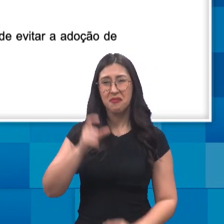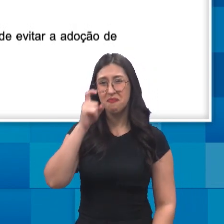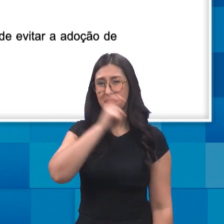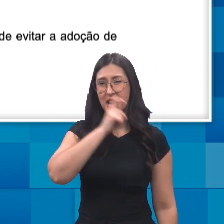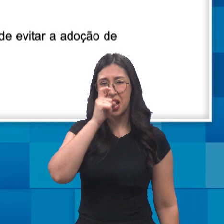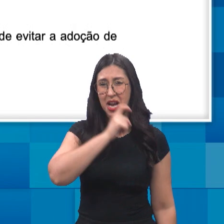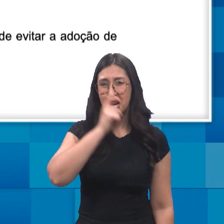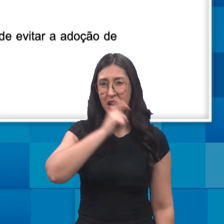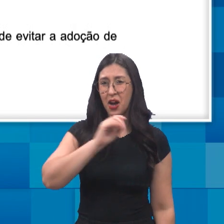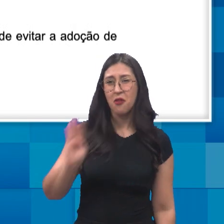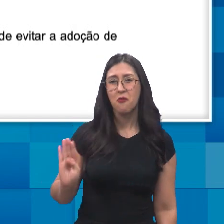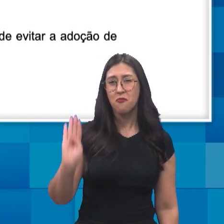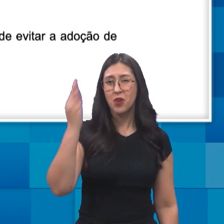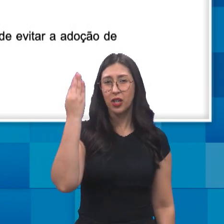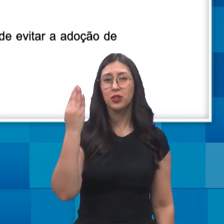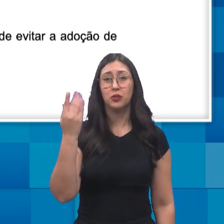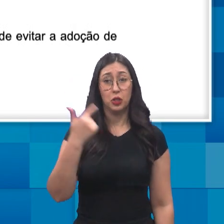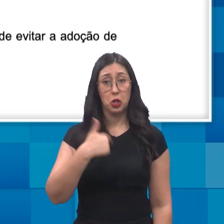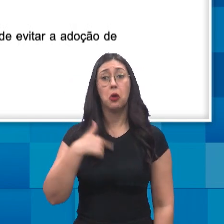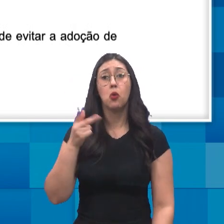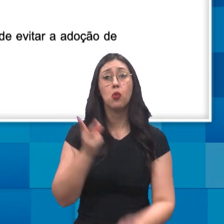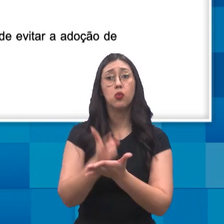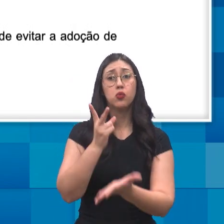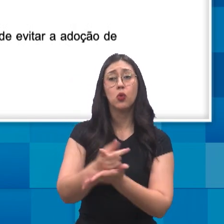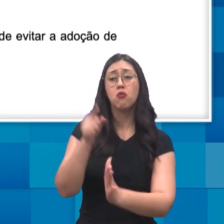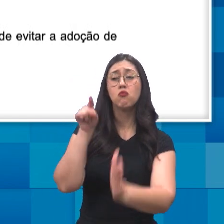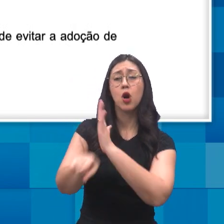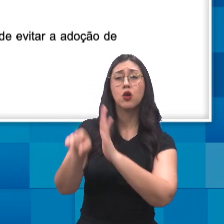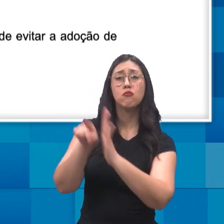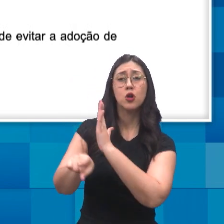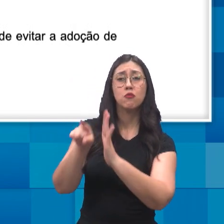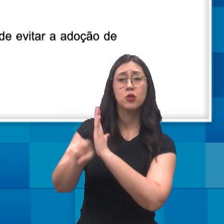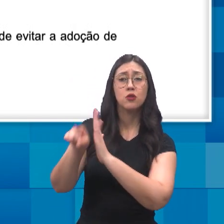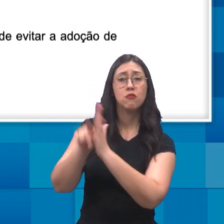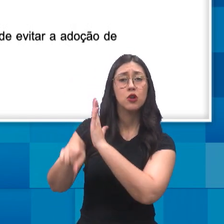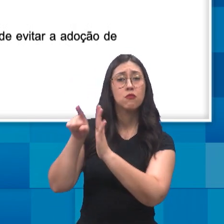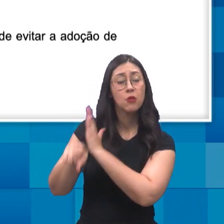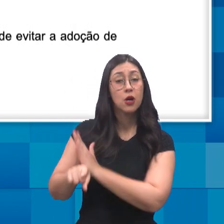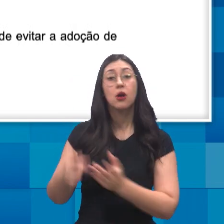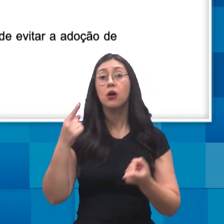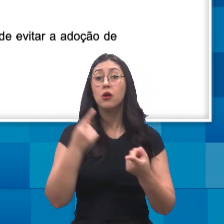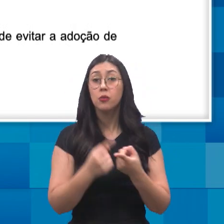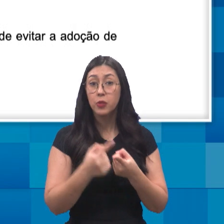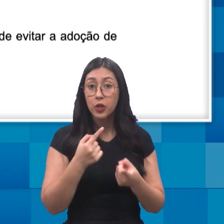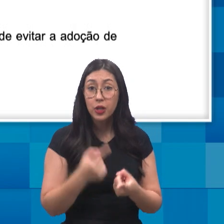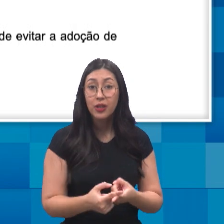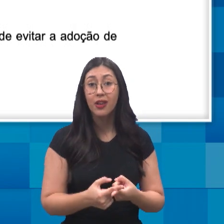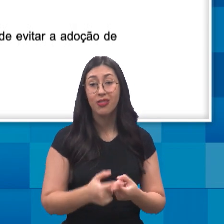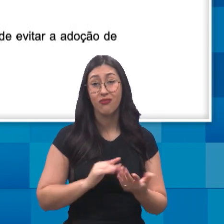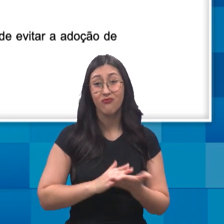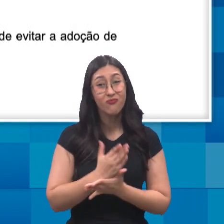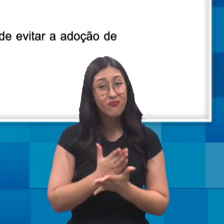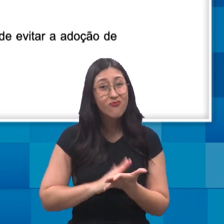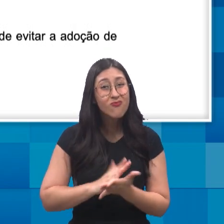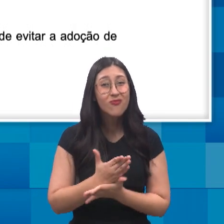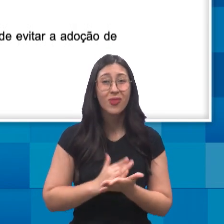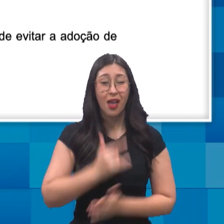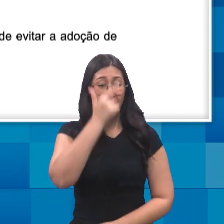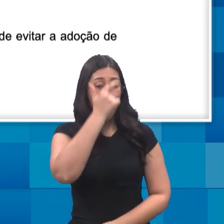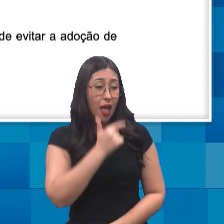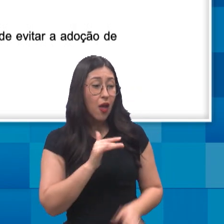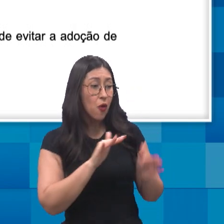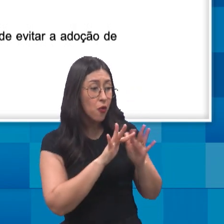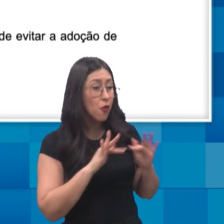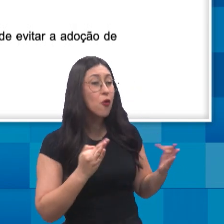e serão questionados com relação à sua imparcialidade, porque tem causado desconforto, não apenas a minha